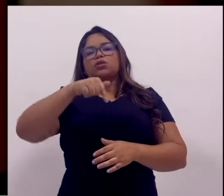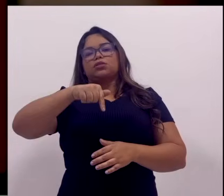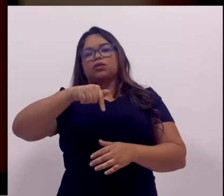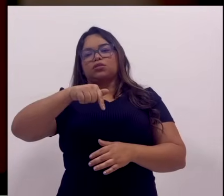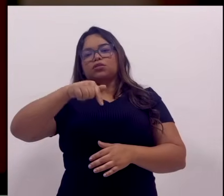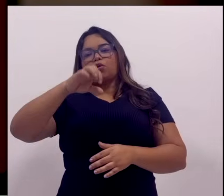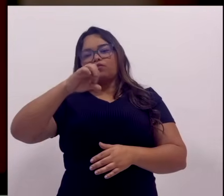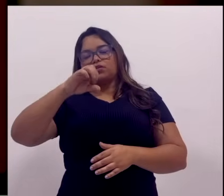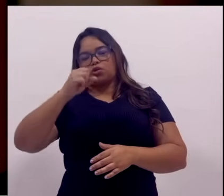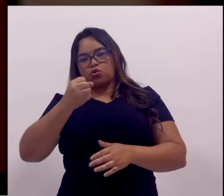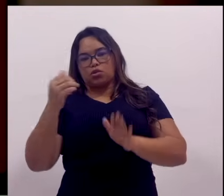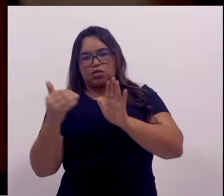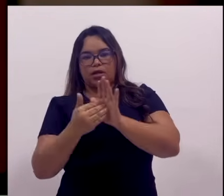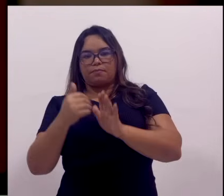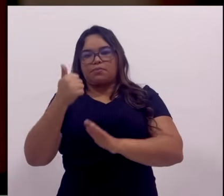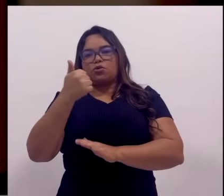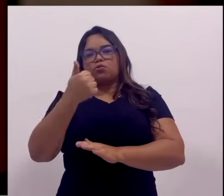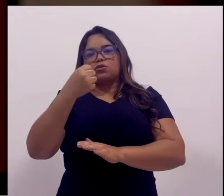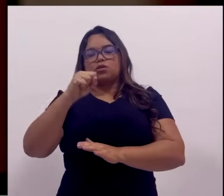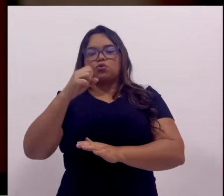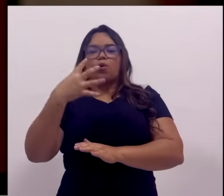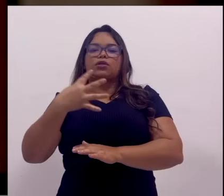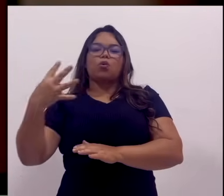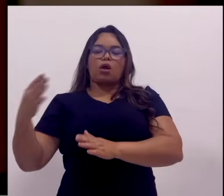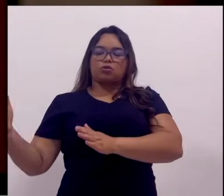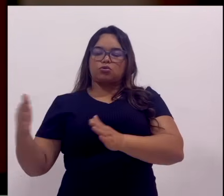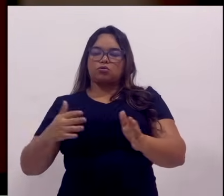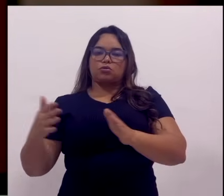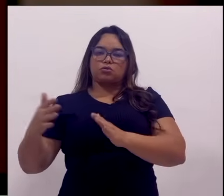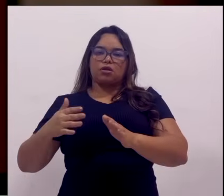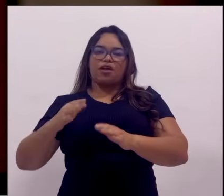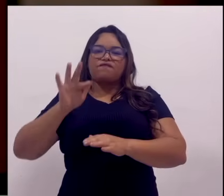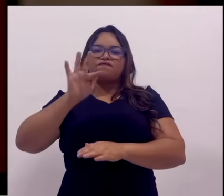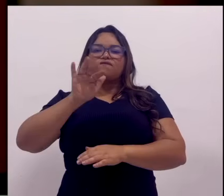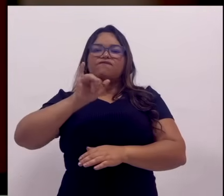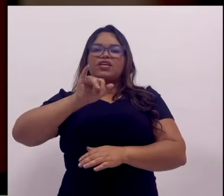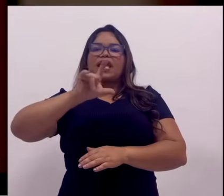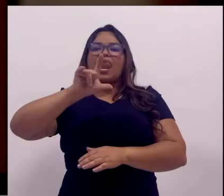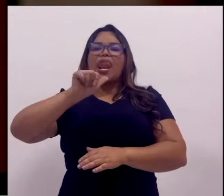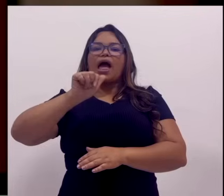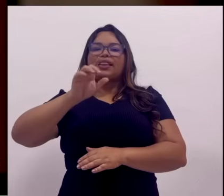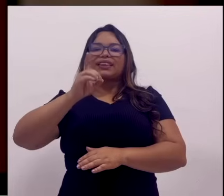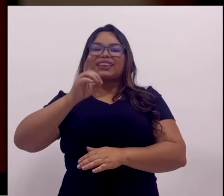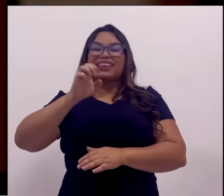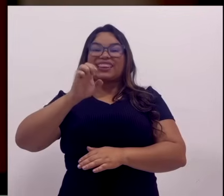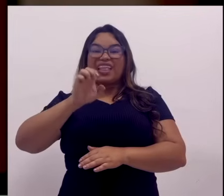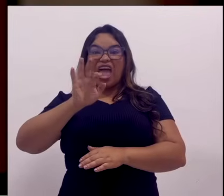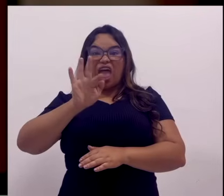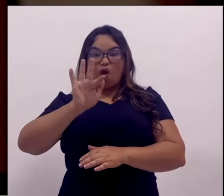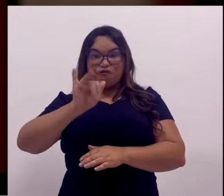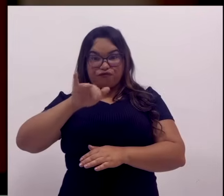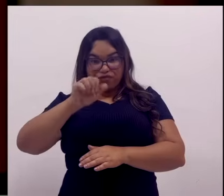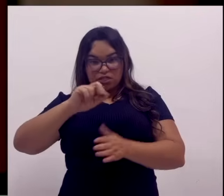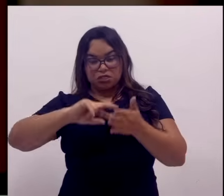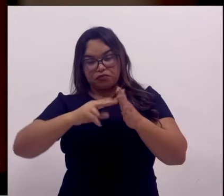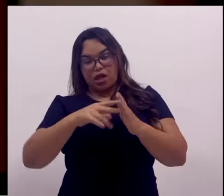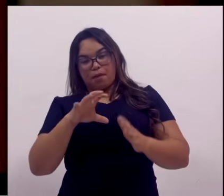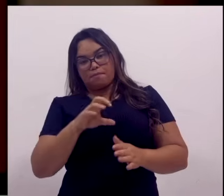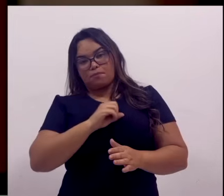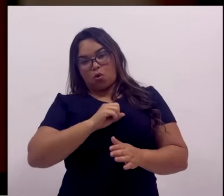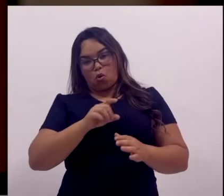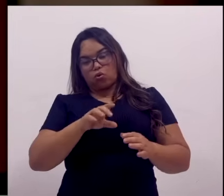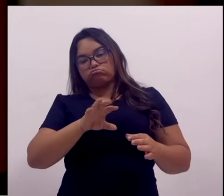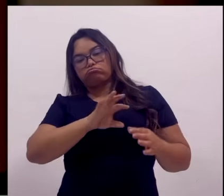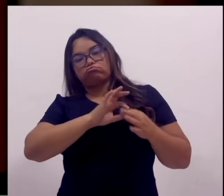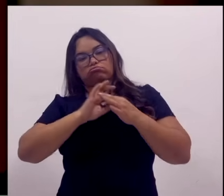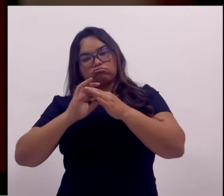1798 a 1844. Filadélfia significa amor e irmandade. Átalo II a construiu